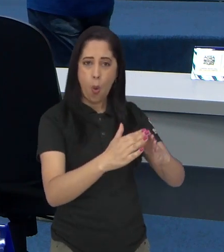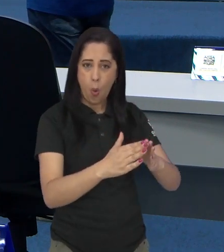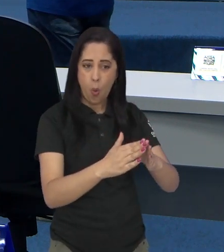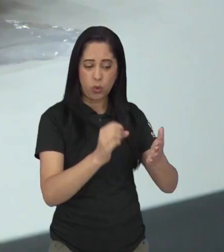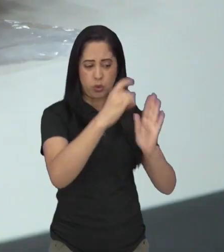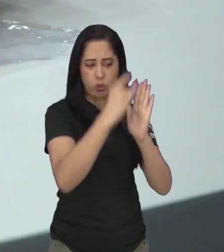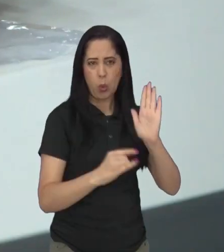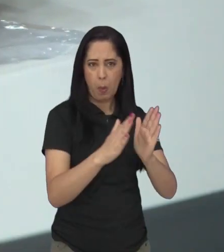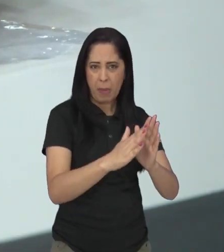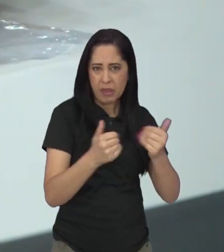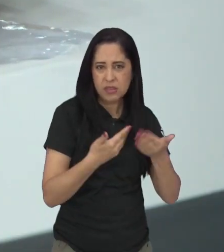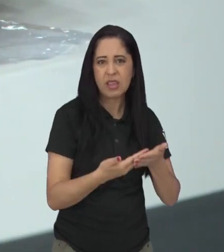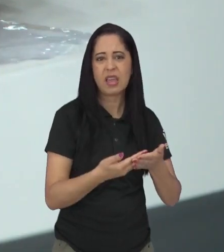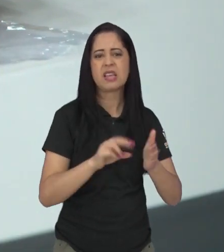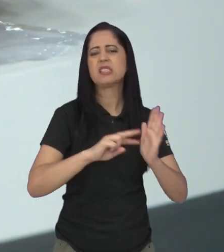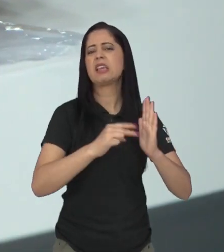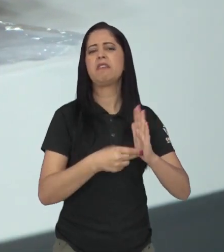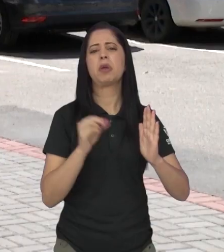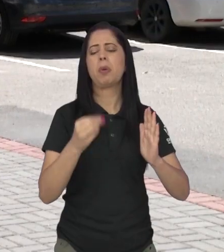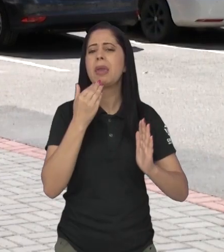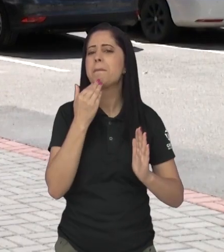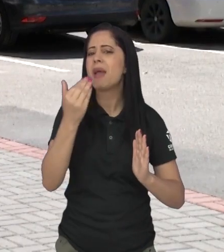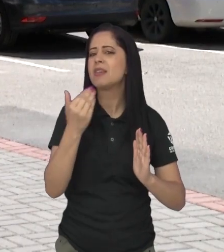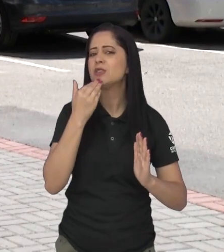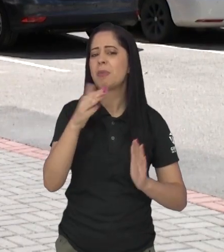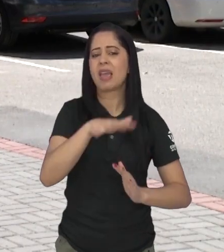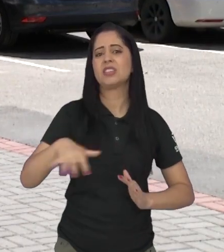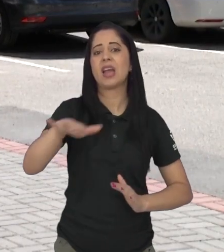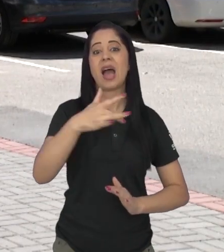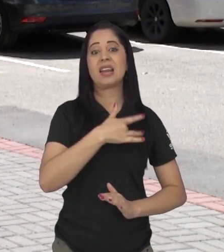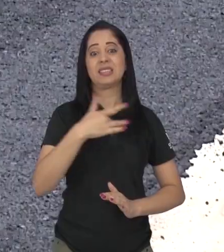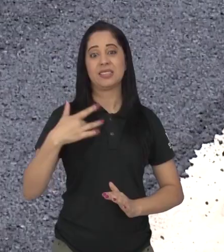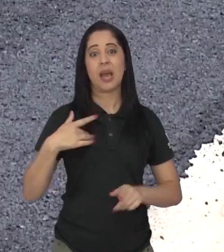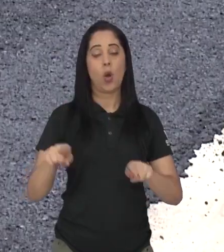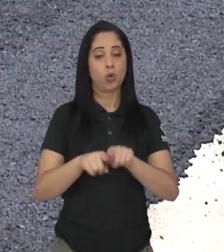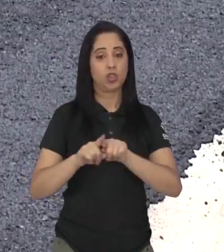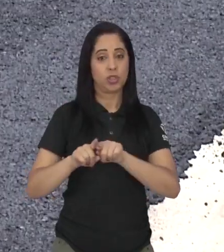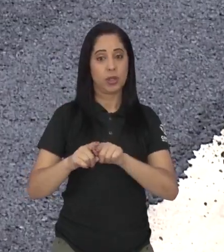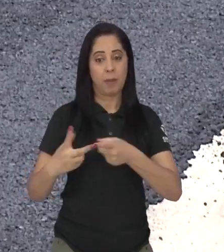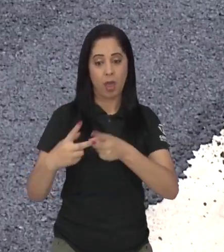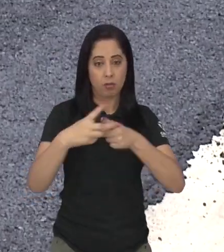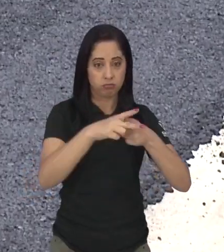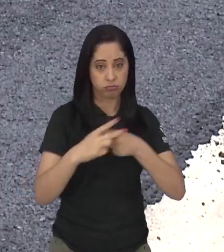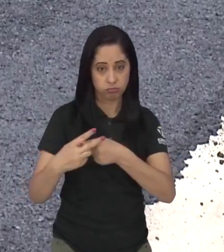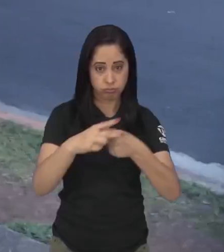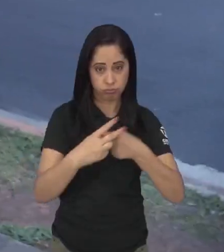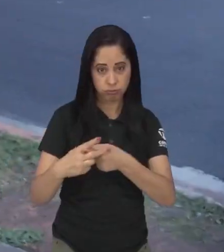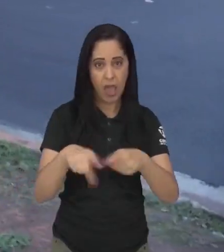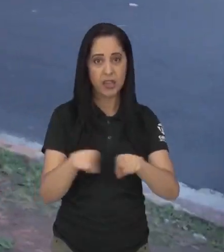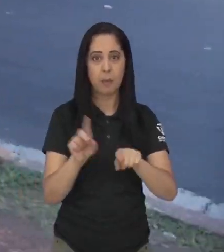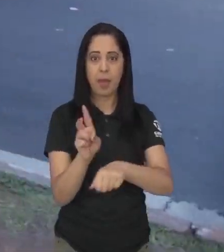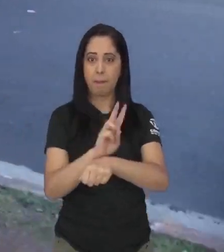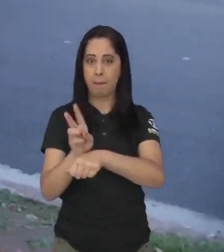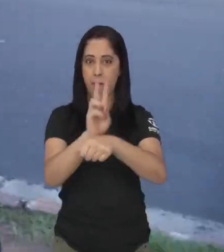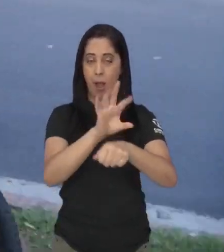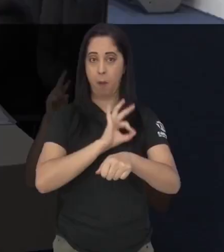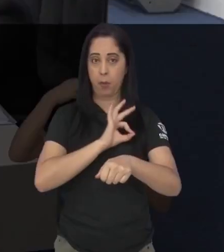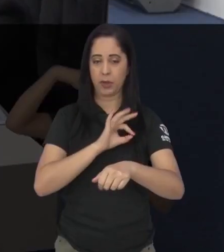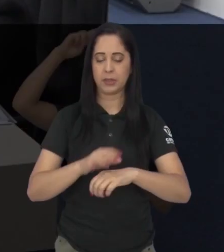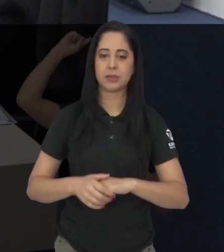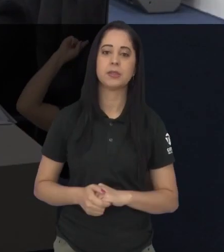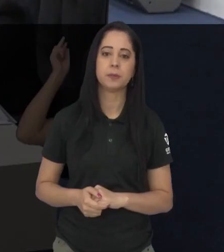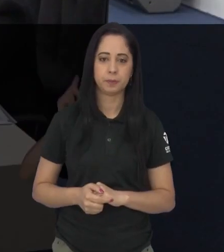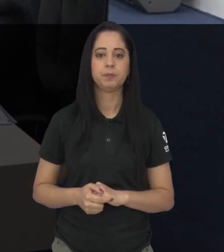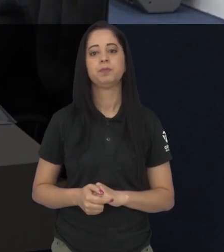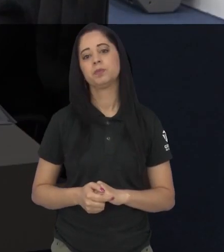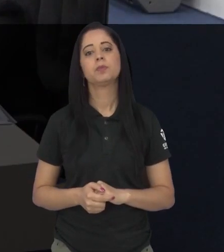maior parte, pedidos para a realização de serviços na saúde, além de ações de manutenção pública e rondas policiais.